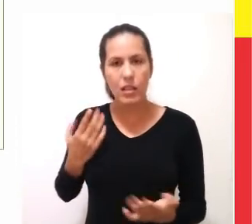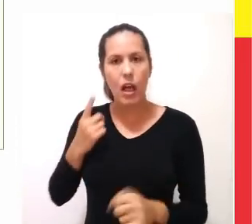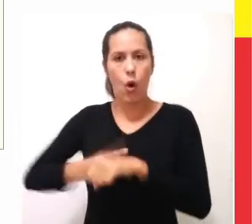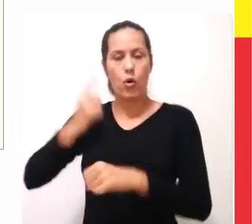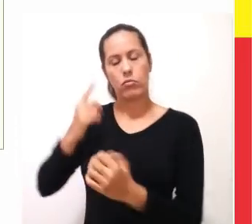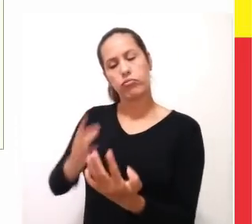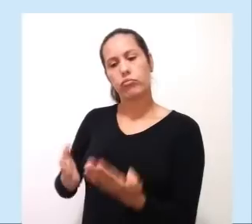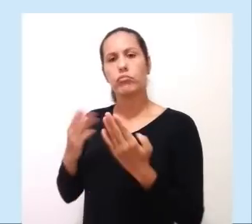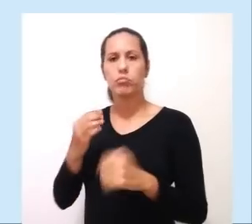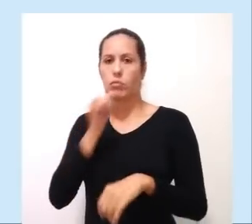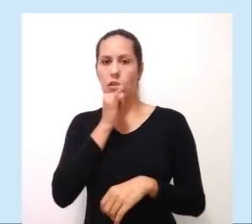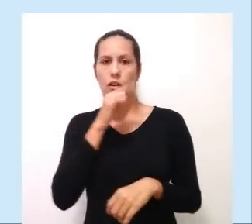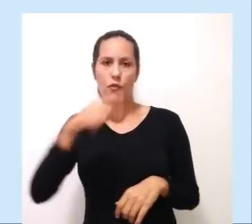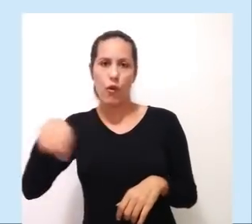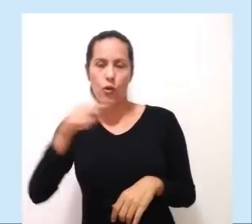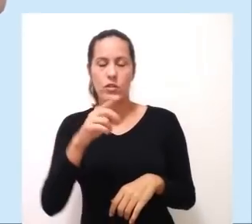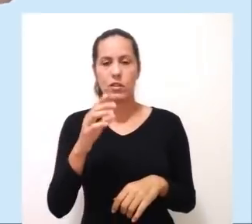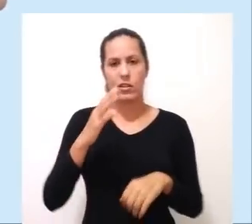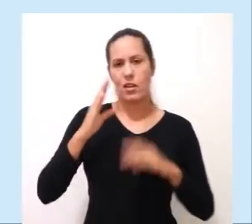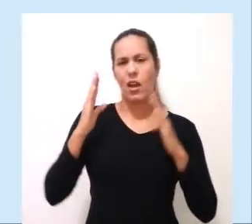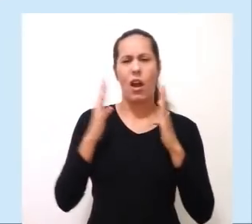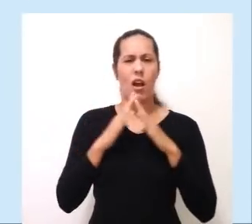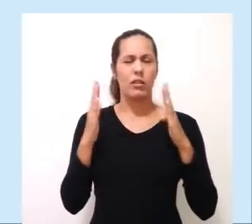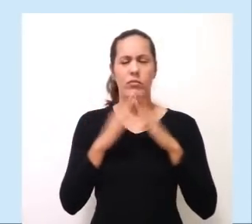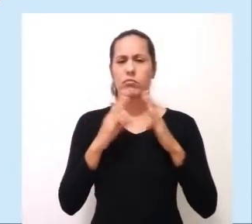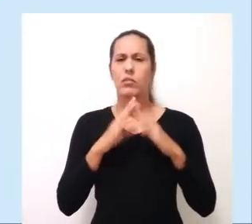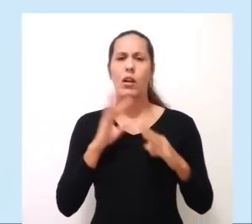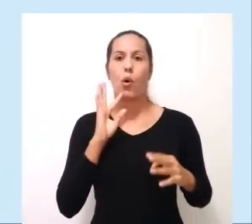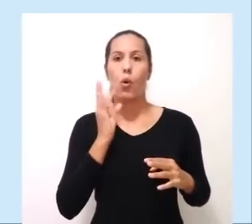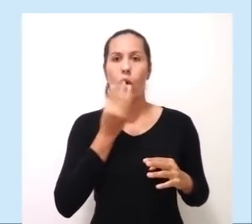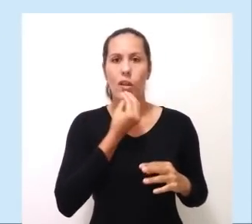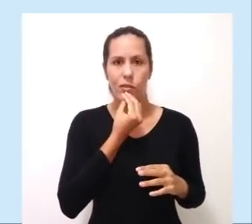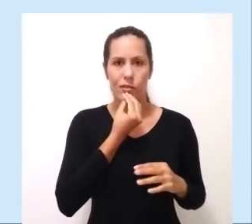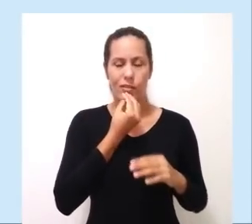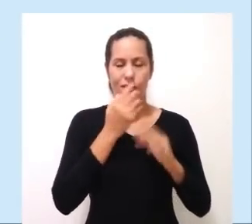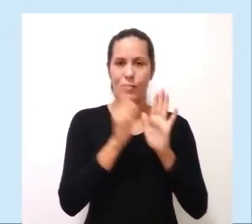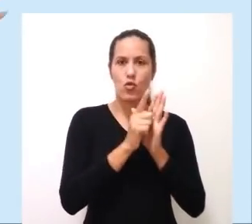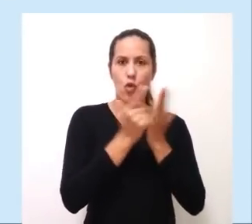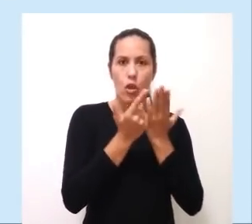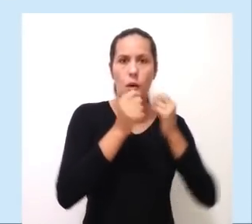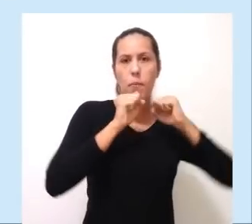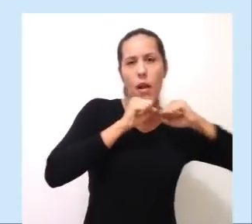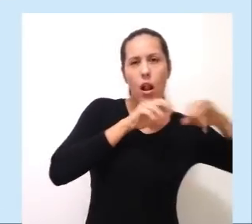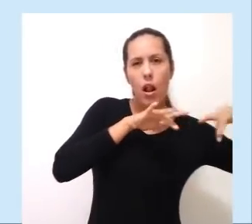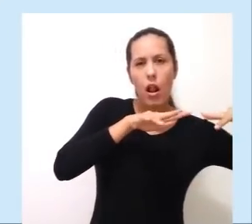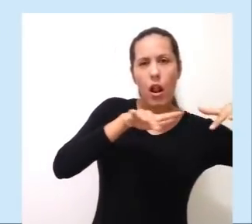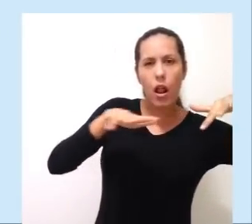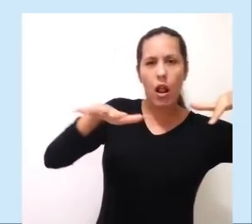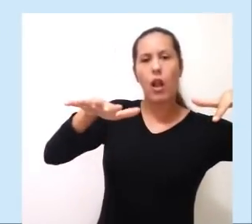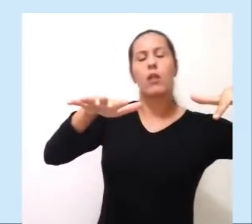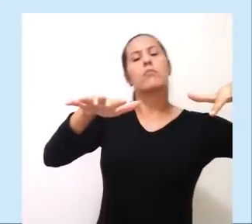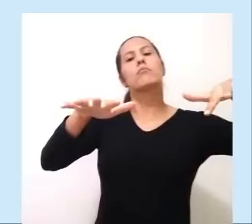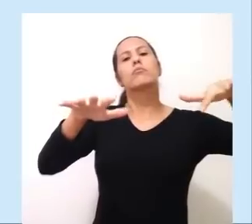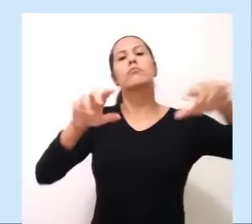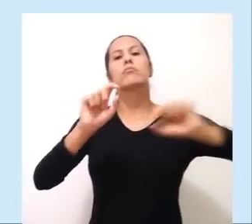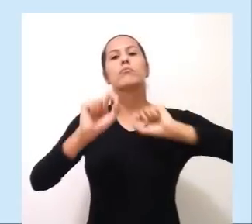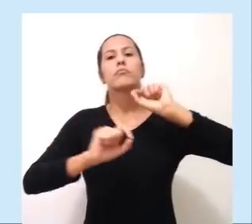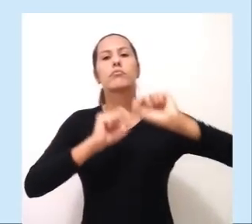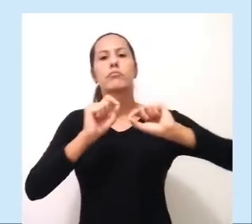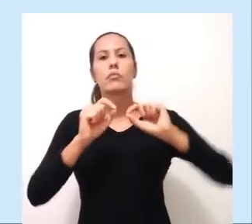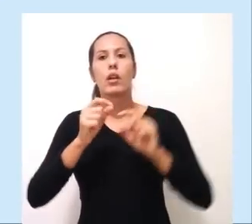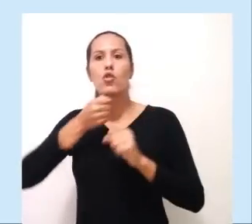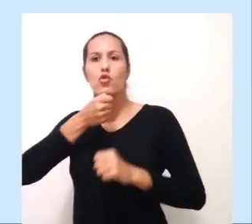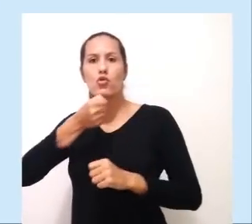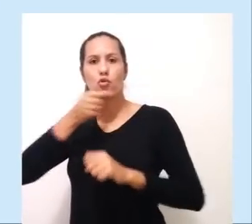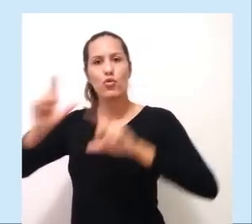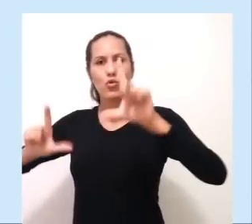Por exemplo, vocês em casa, a velocidade de conhecimento que o jornal traz, a notícia traz,